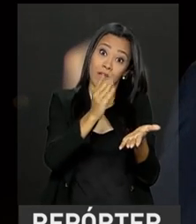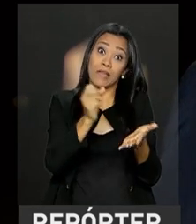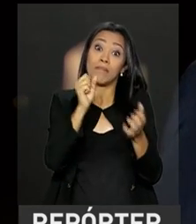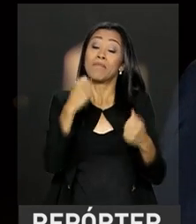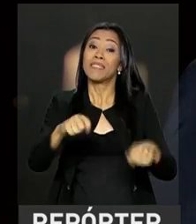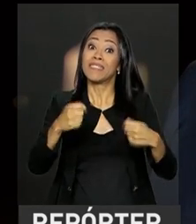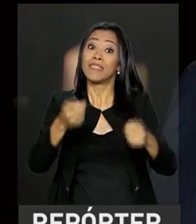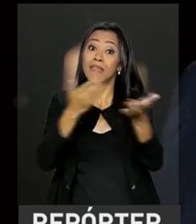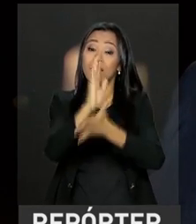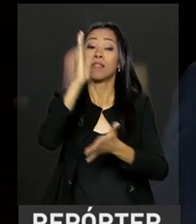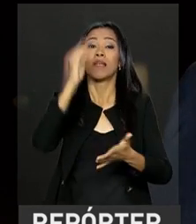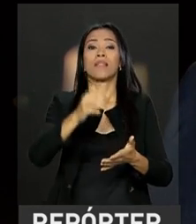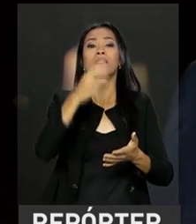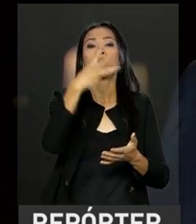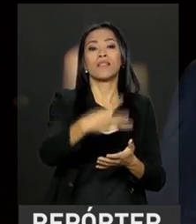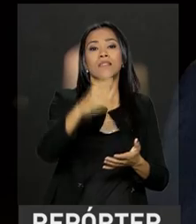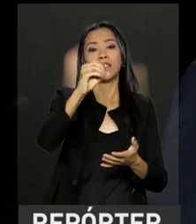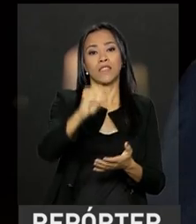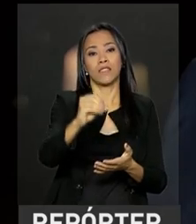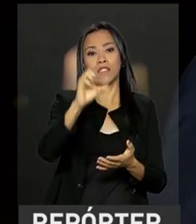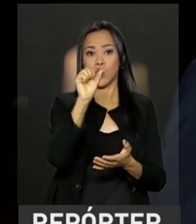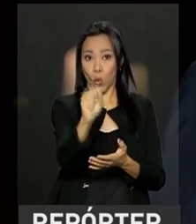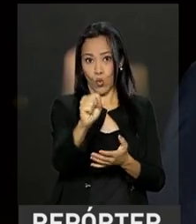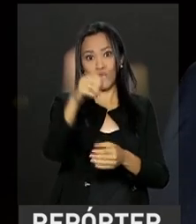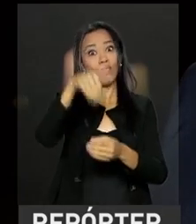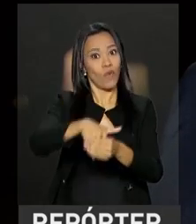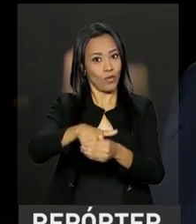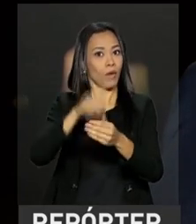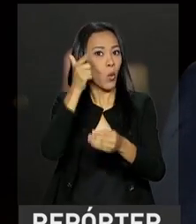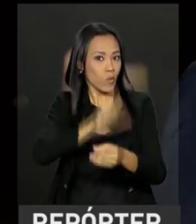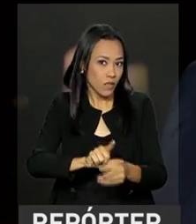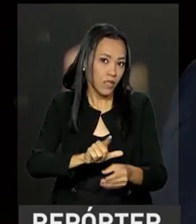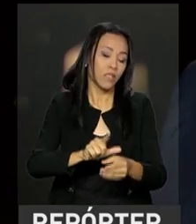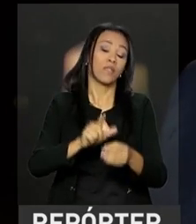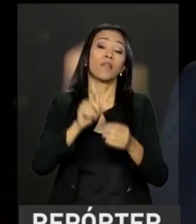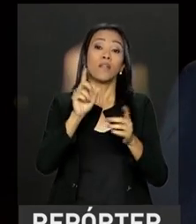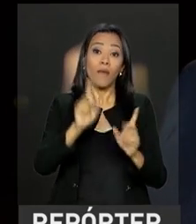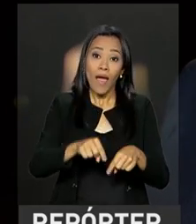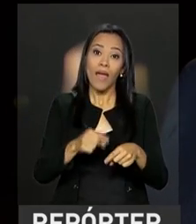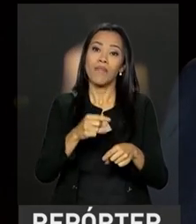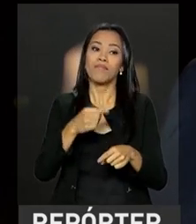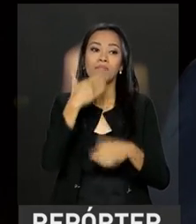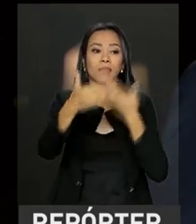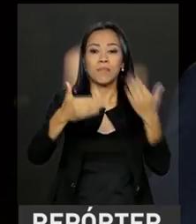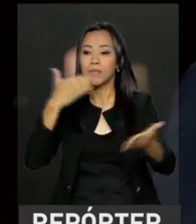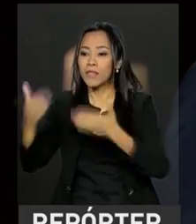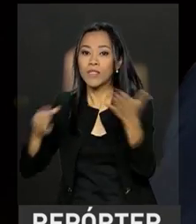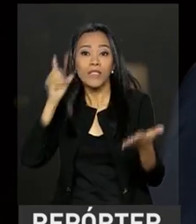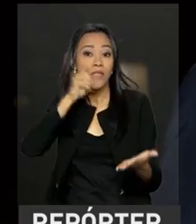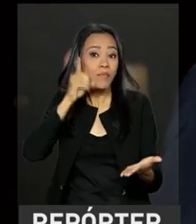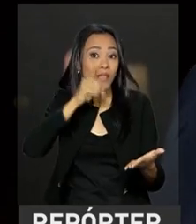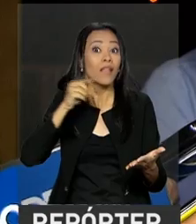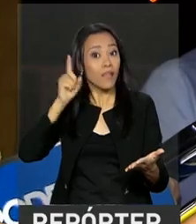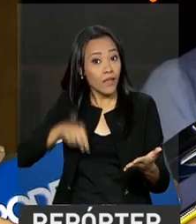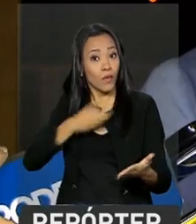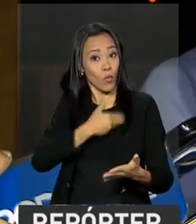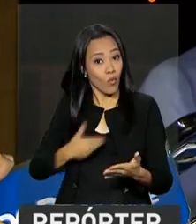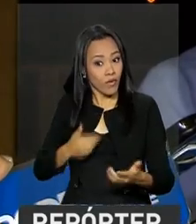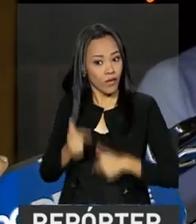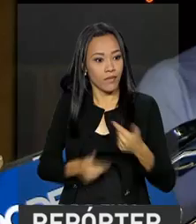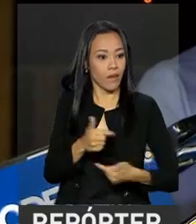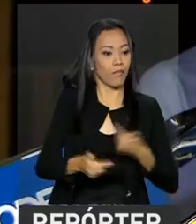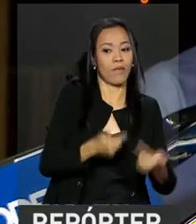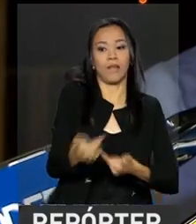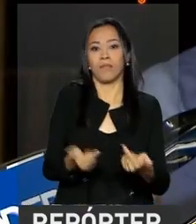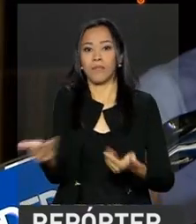mínimo 308 votos favoráveis e é para obter os votos dos deputados que o Governo está trabalhando o governo tem uma